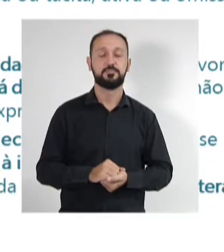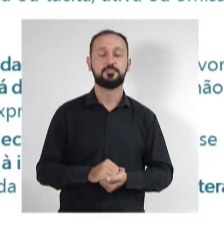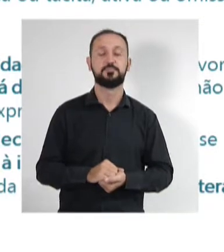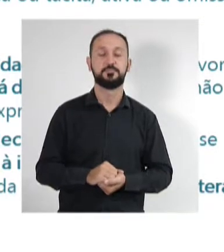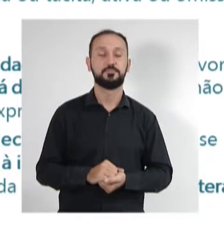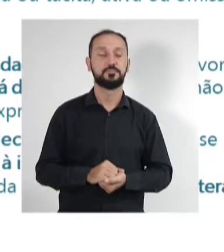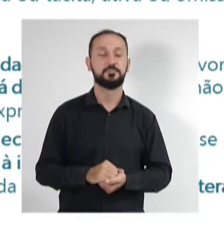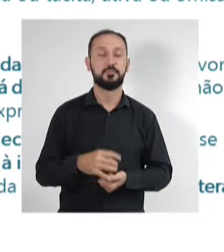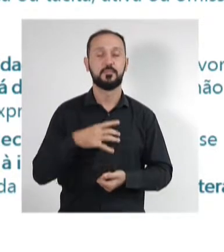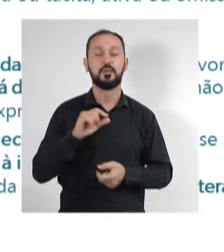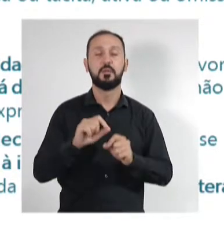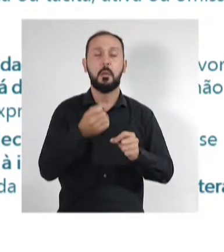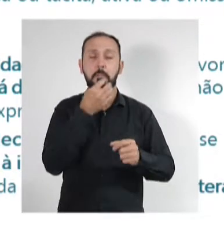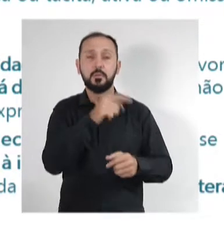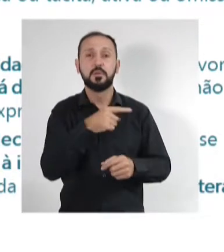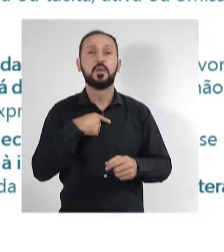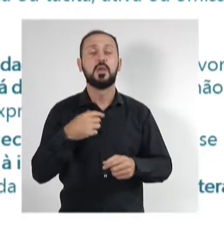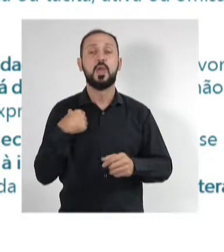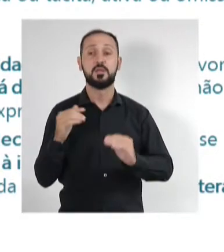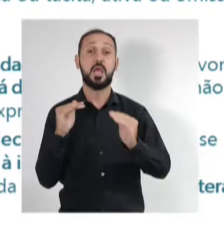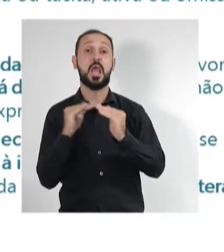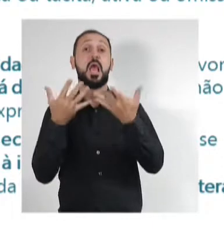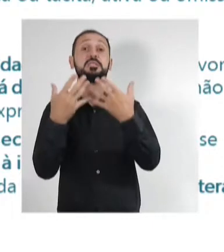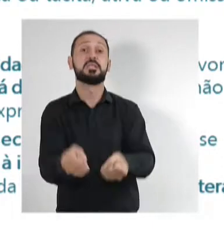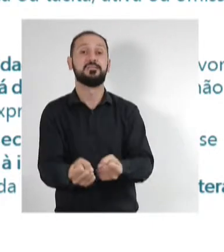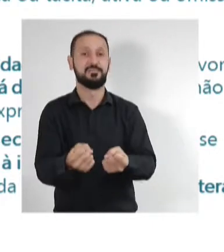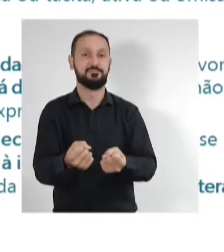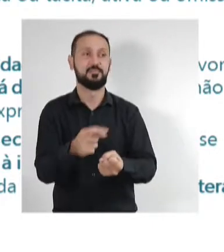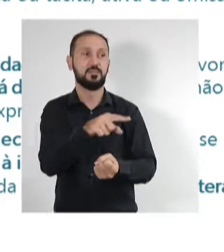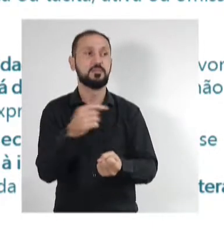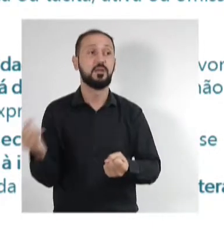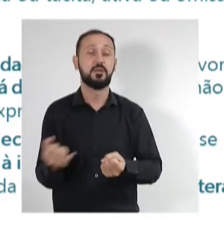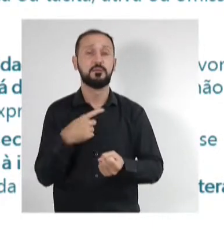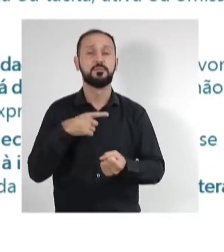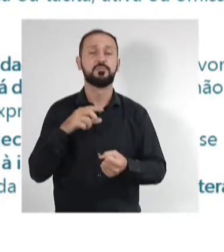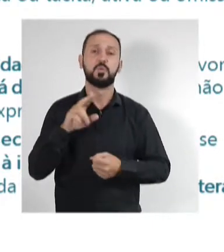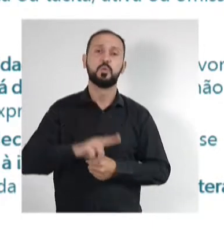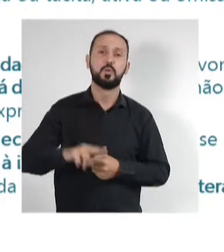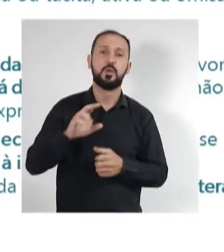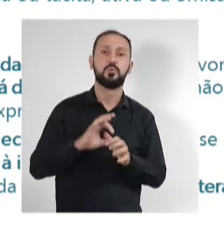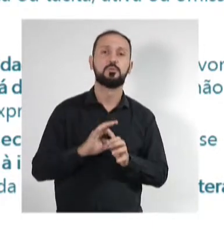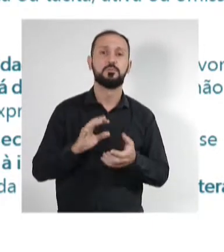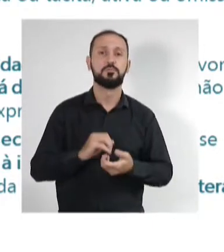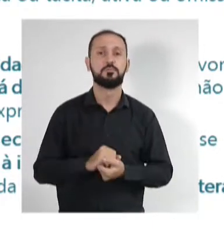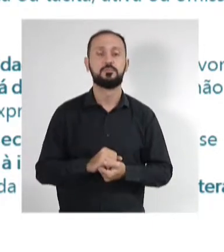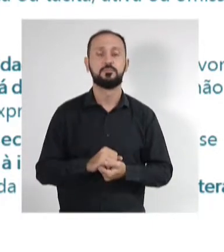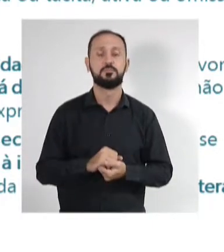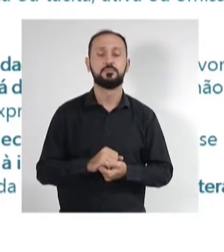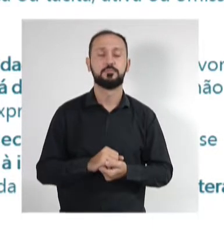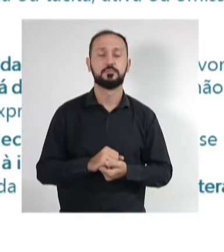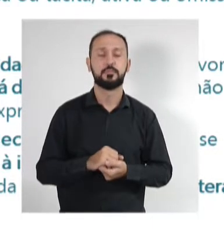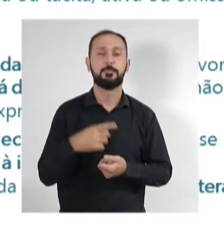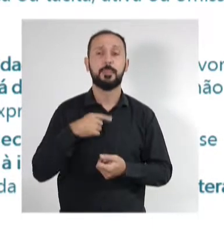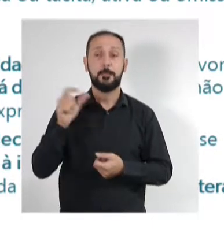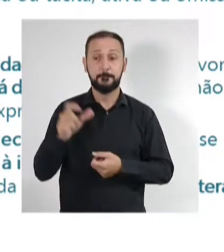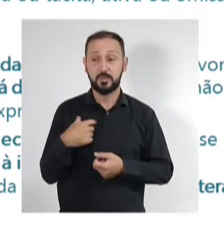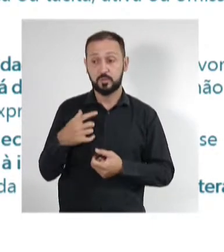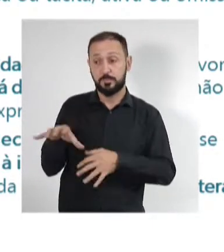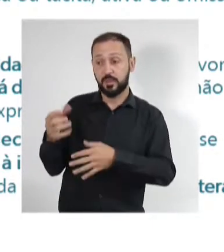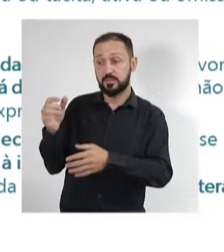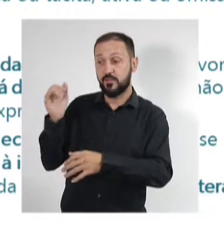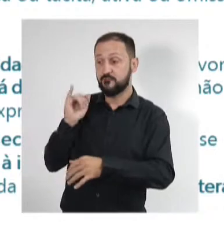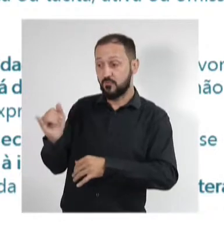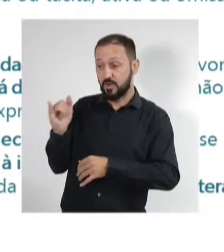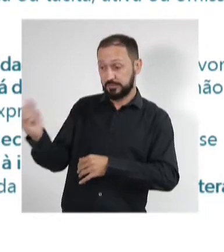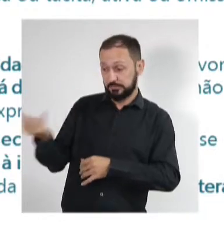Consentimento, essa parte é bem importante. O consentimento é uma das formas que habilitam e autorizam o controlador a coletar o dado.